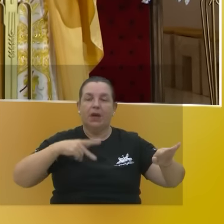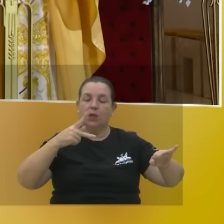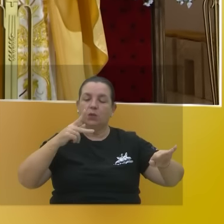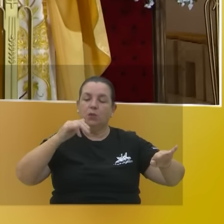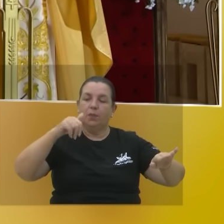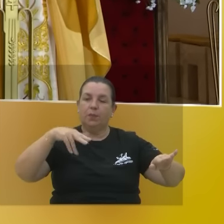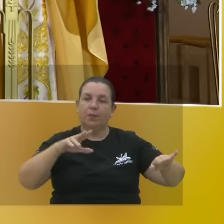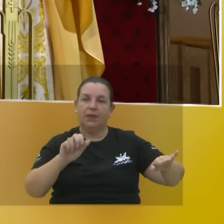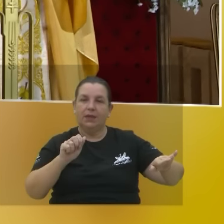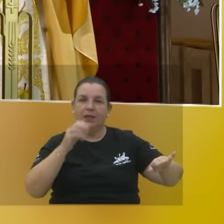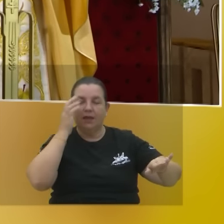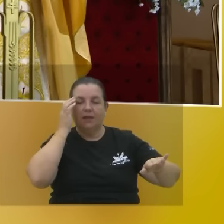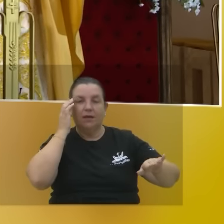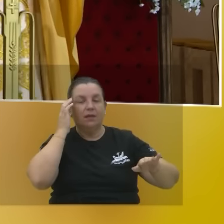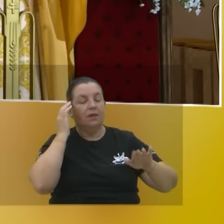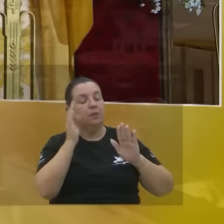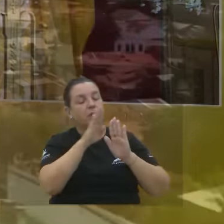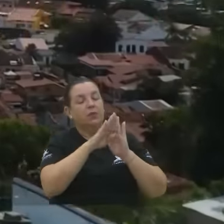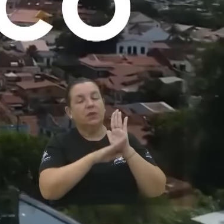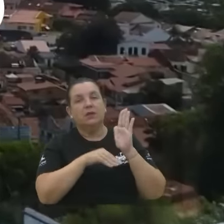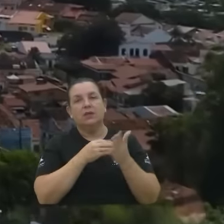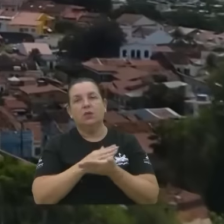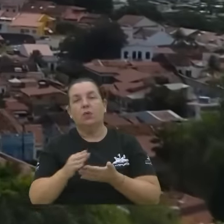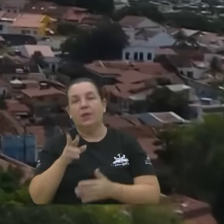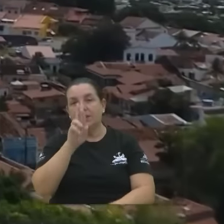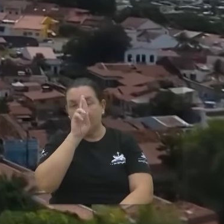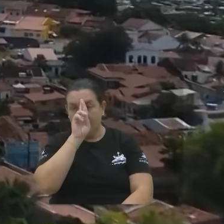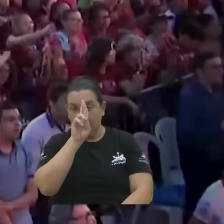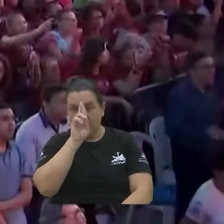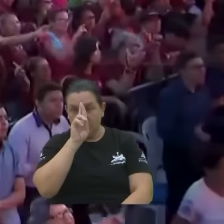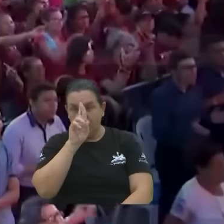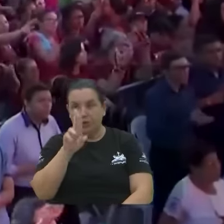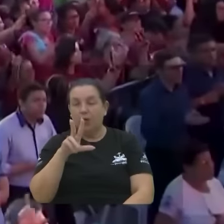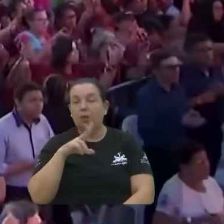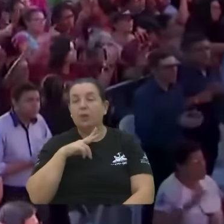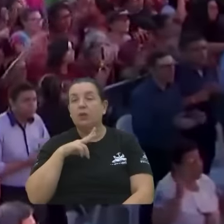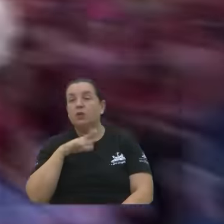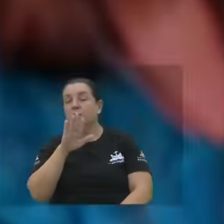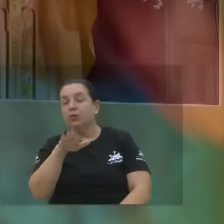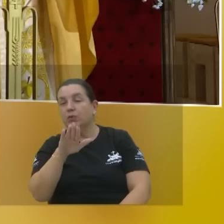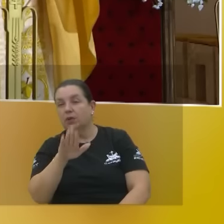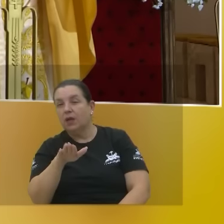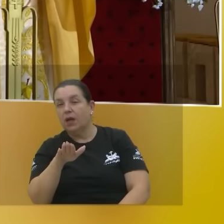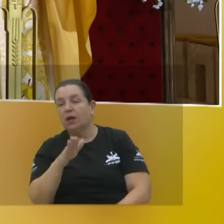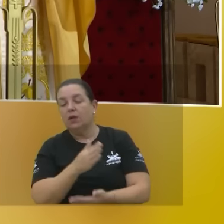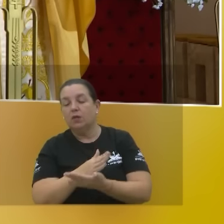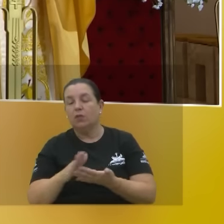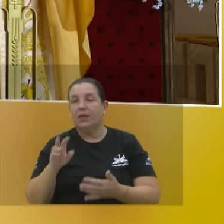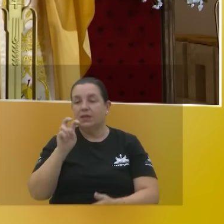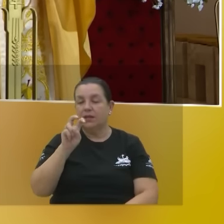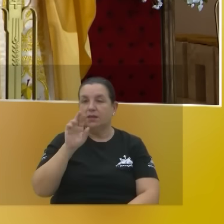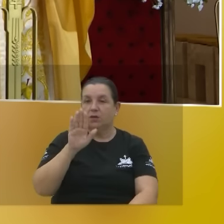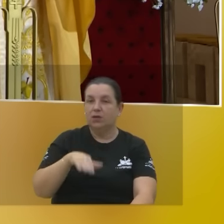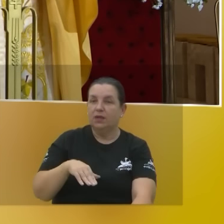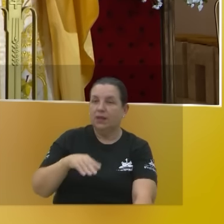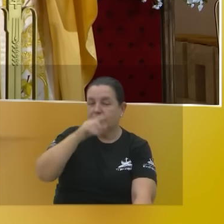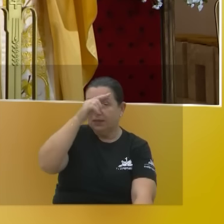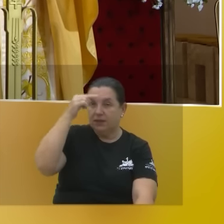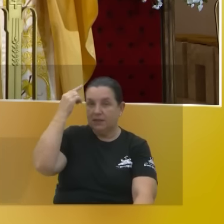Programação a partir das 12 horas. E chamo a atenção de modo particular, a partir das 17 horas, Santa